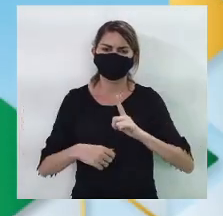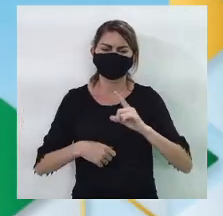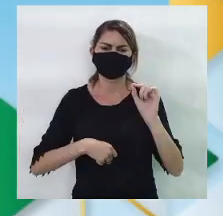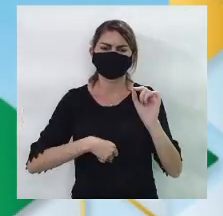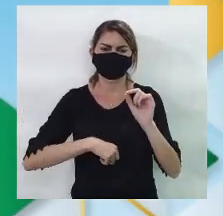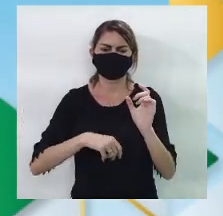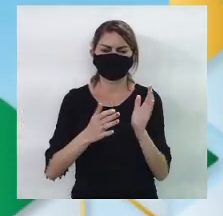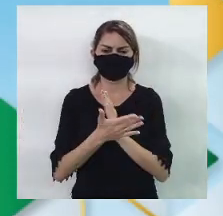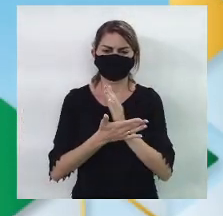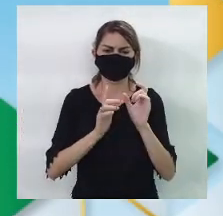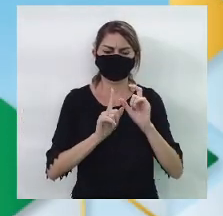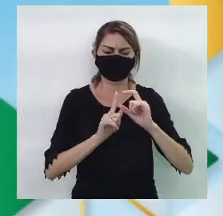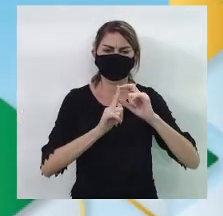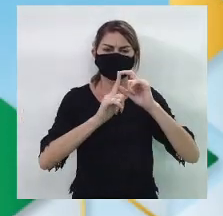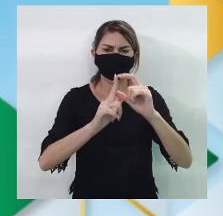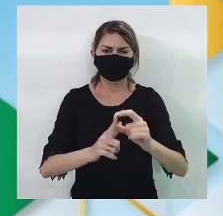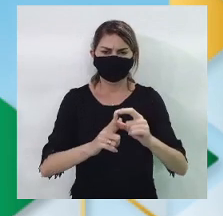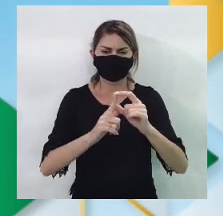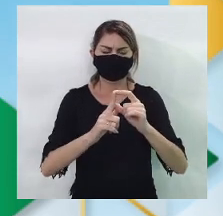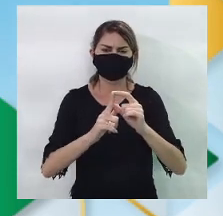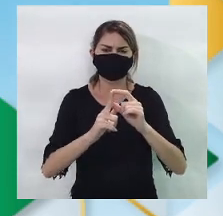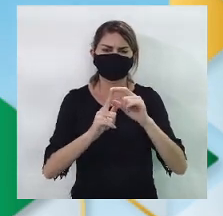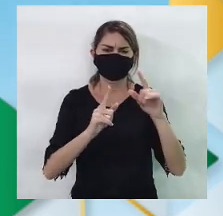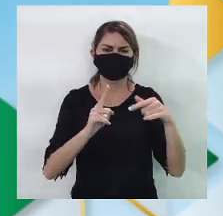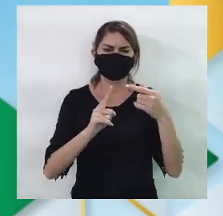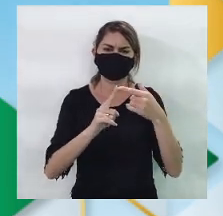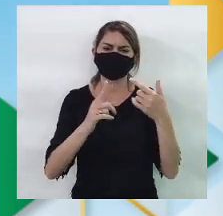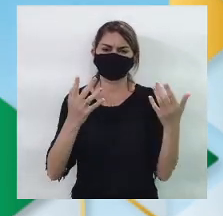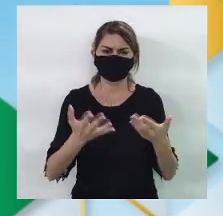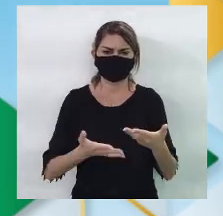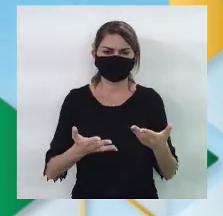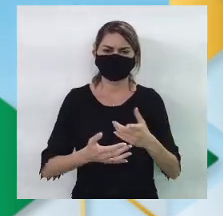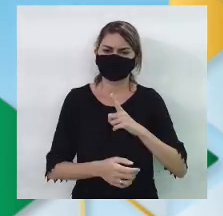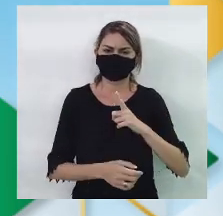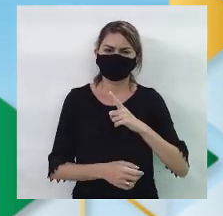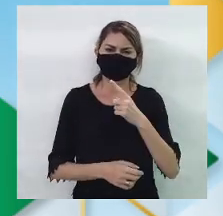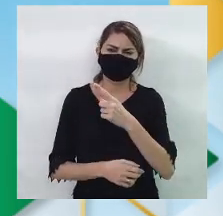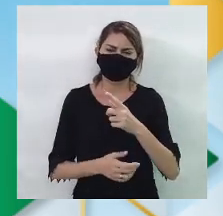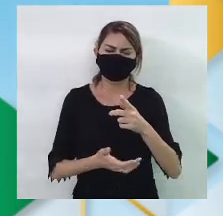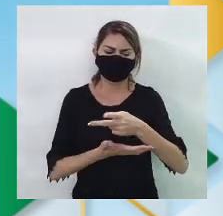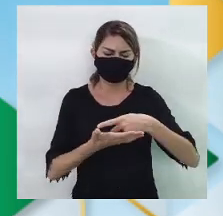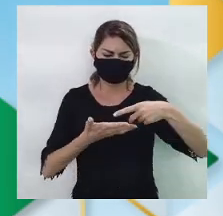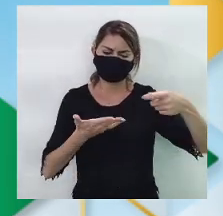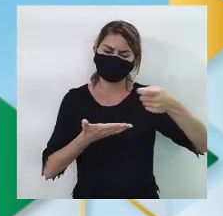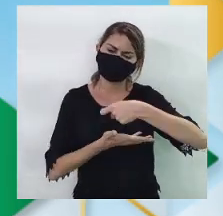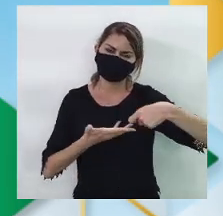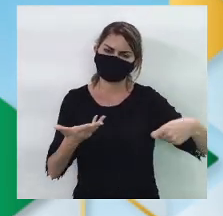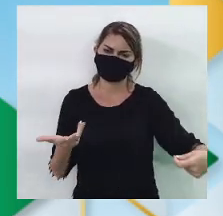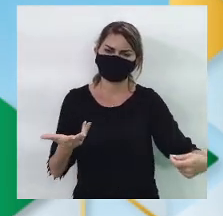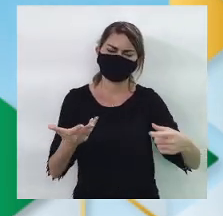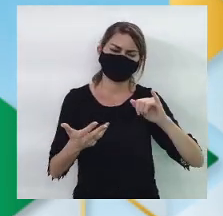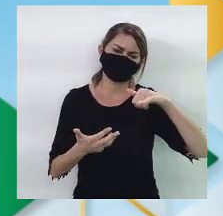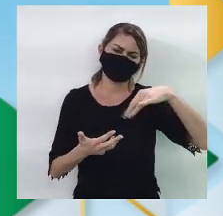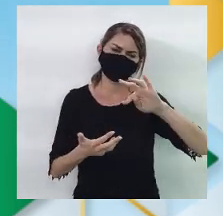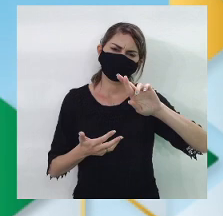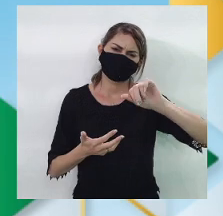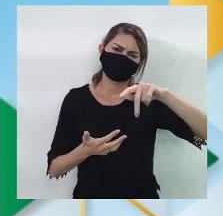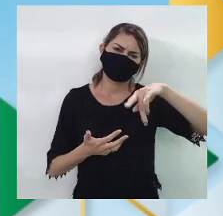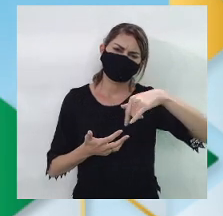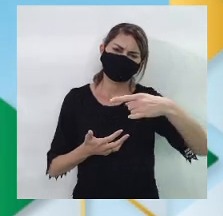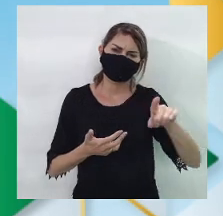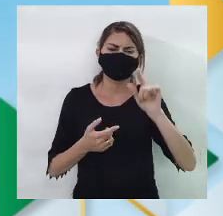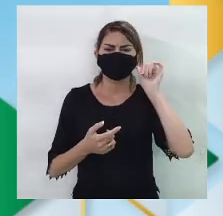algumas palavras norteadoras de hoje. Professor? Nós temos aí poeticidade,